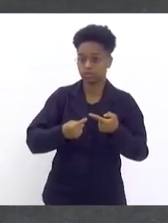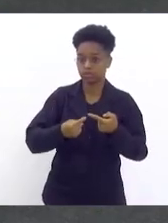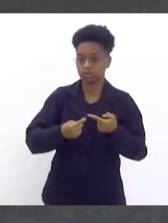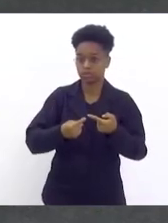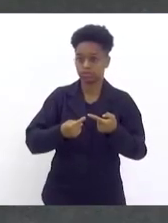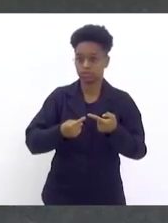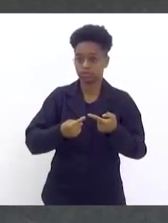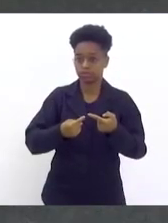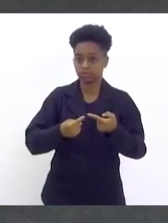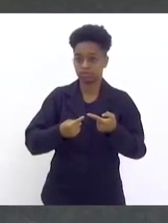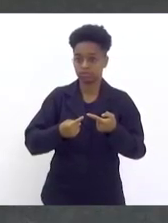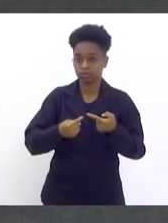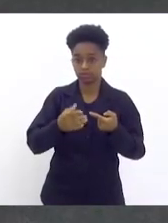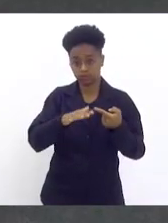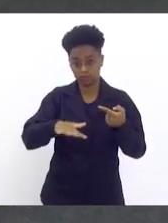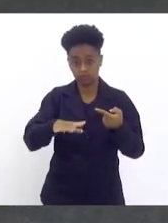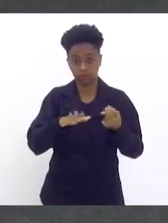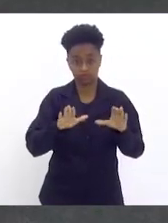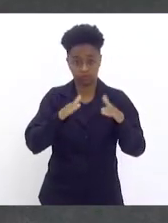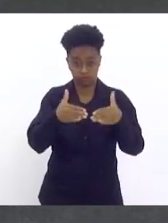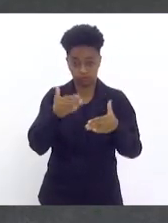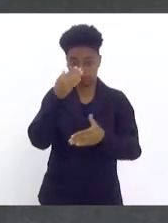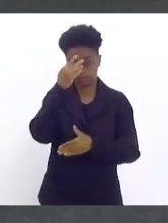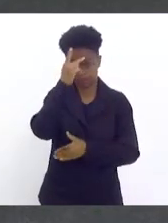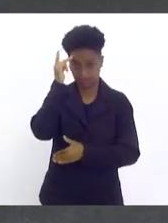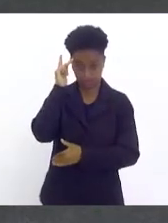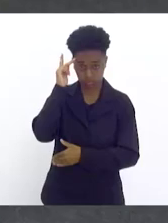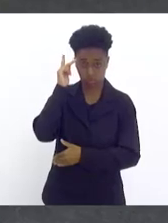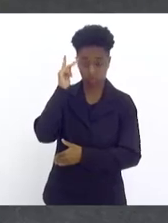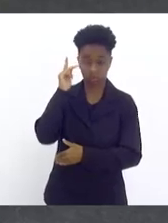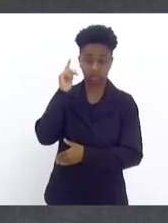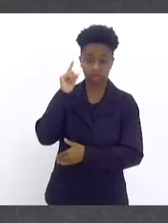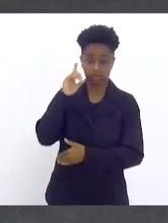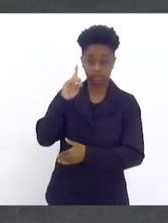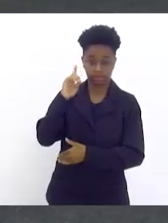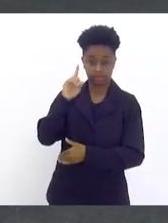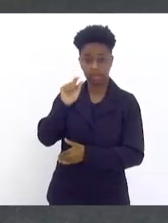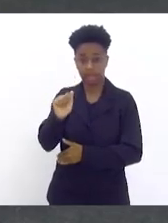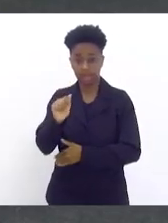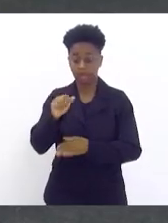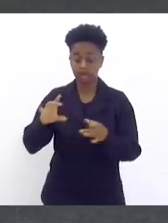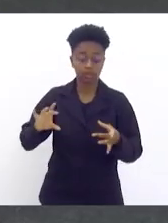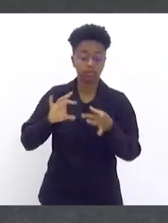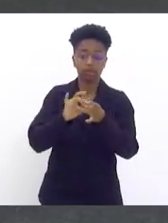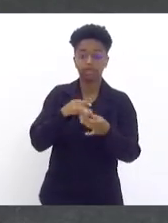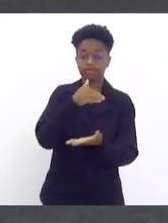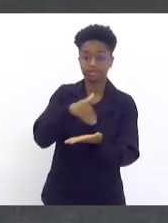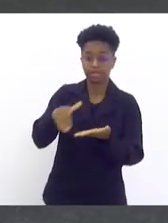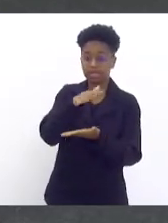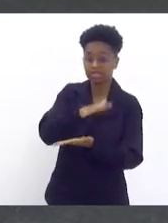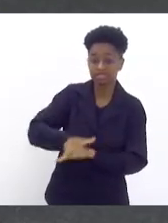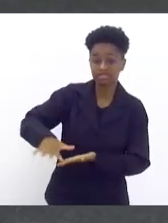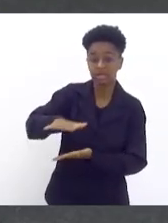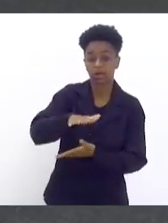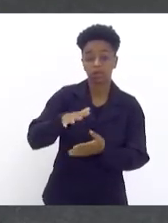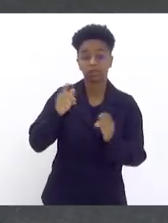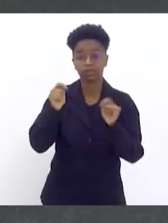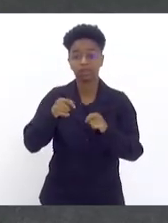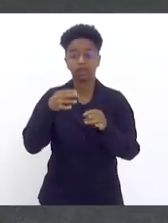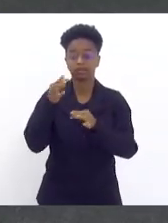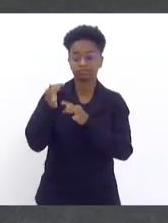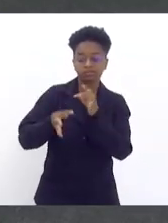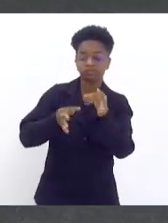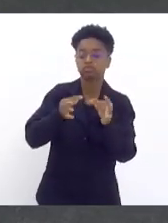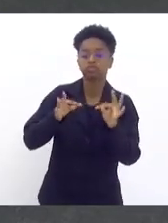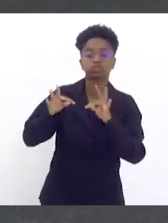para deficiência auditiva pessoas com deficiência auditiva numa secretaria mais Ampla que trata de todas as políticas